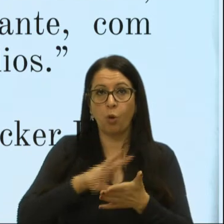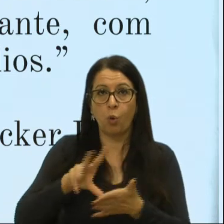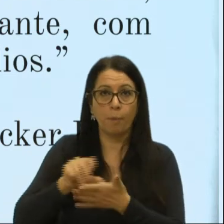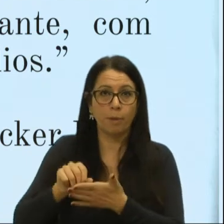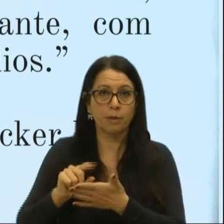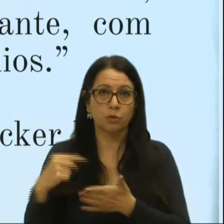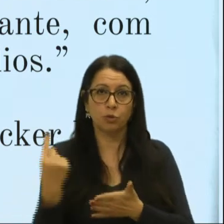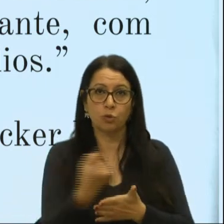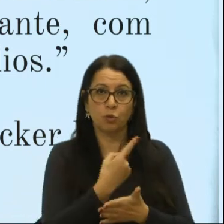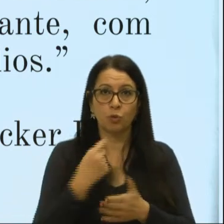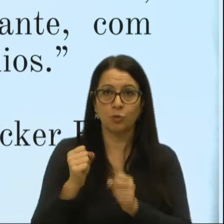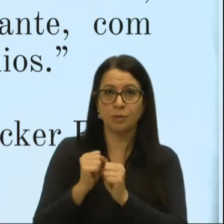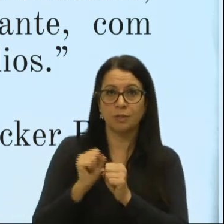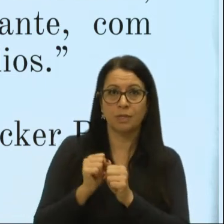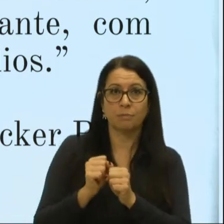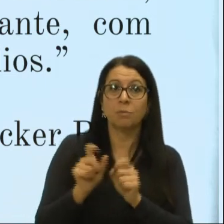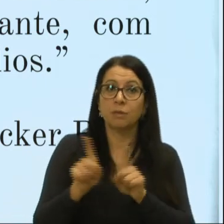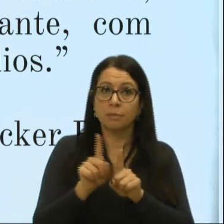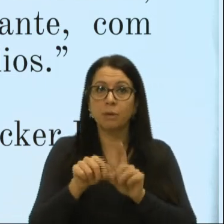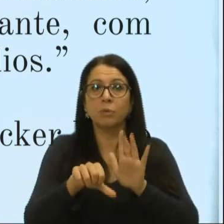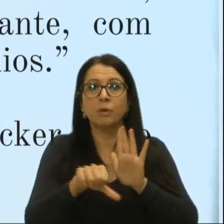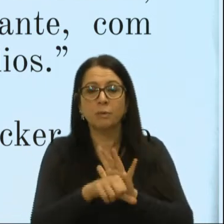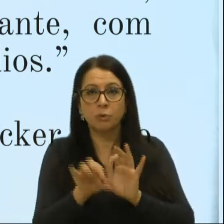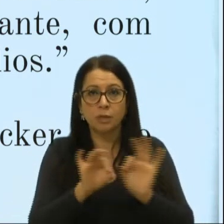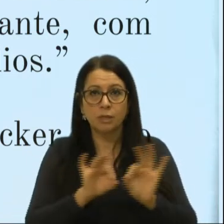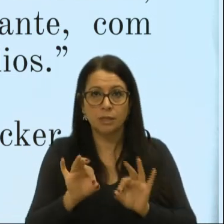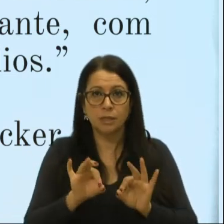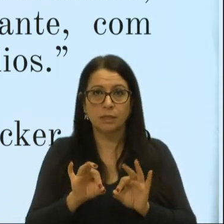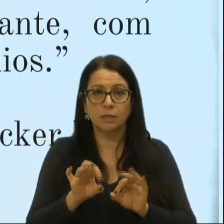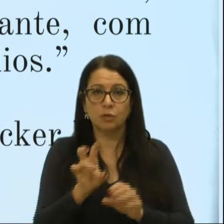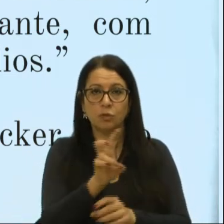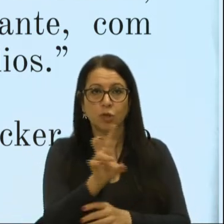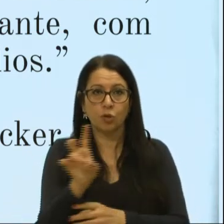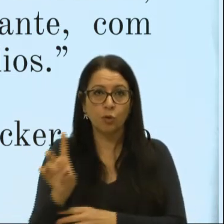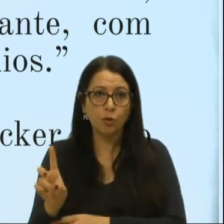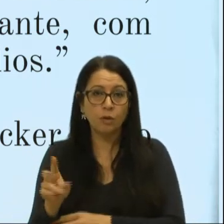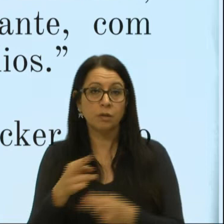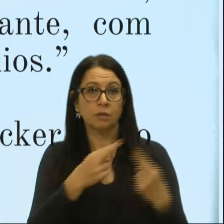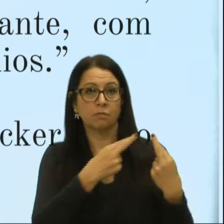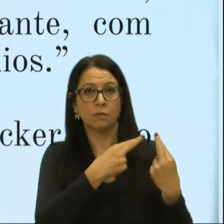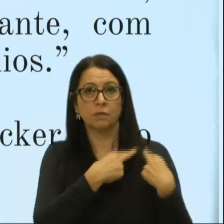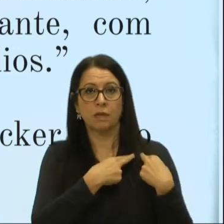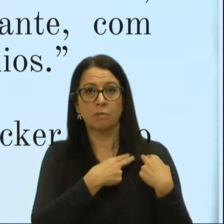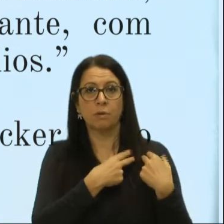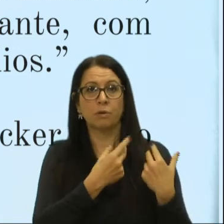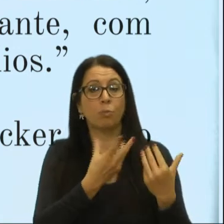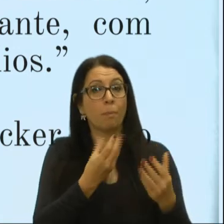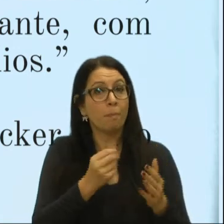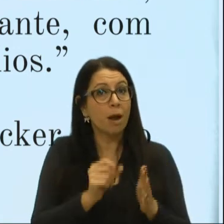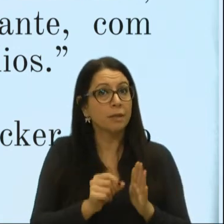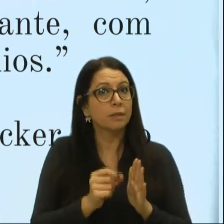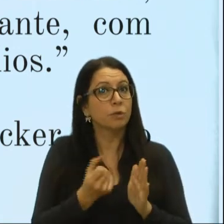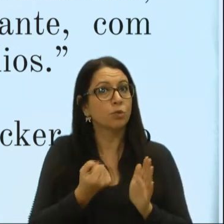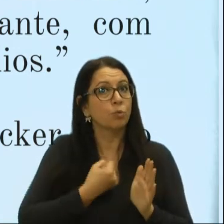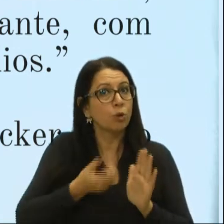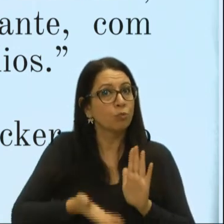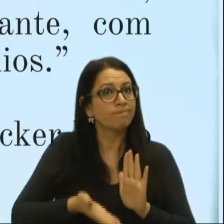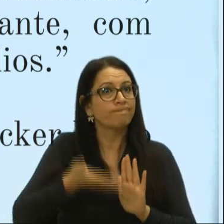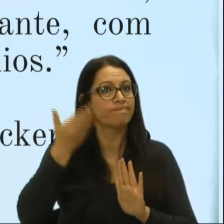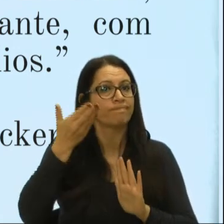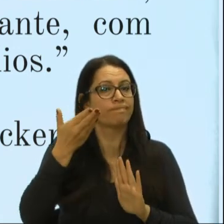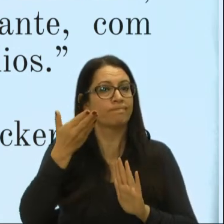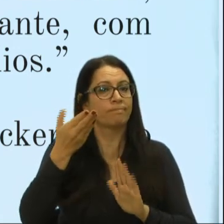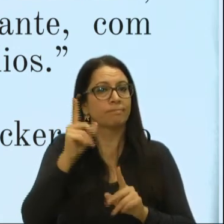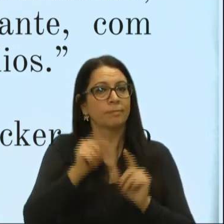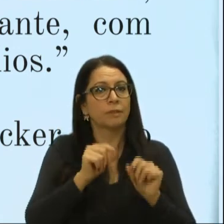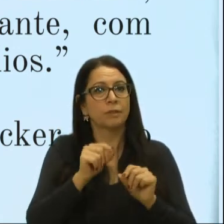corrupção sistemática, como ao crime organizado no narcotráfico, responsável pelo número alarmante,